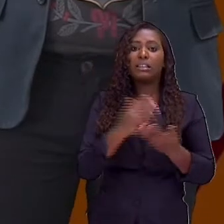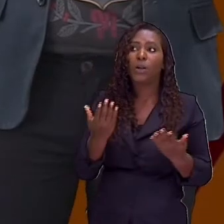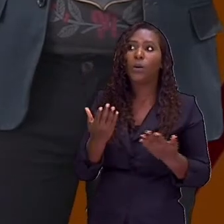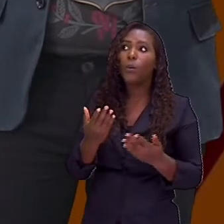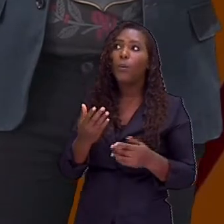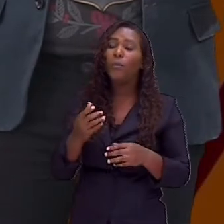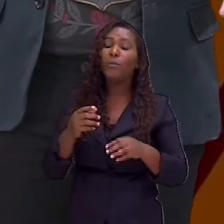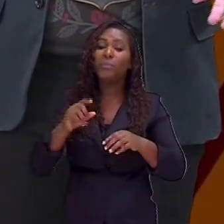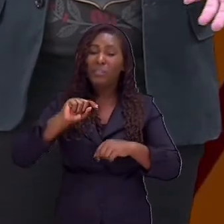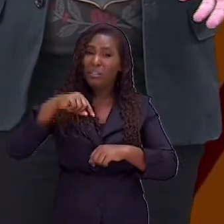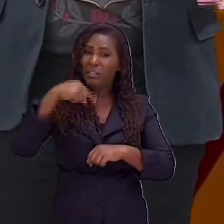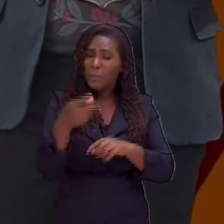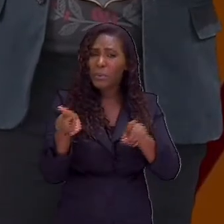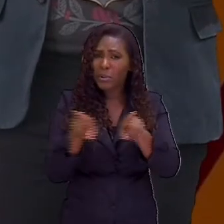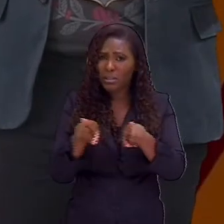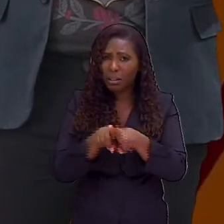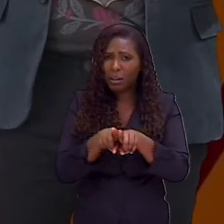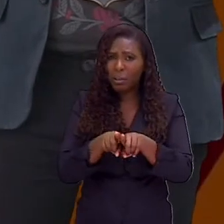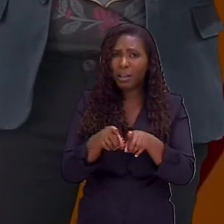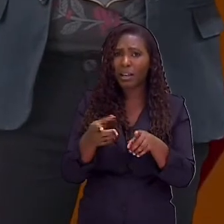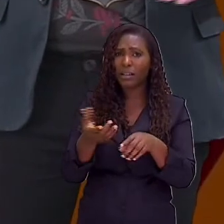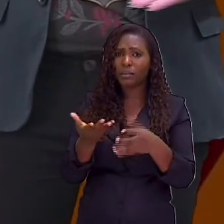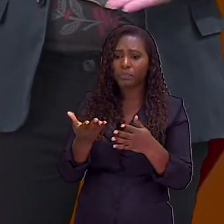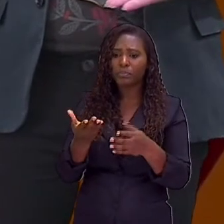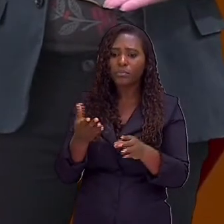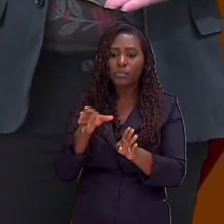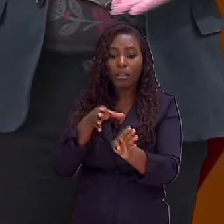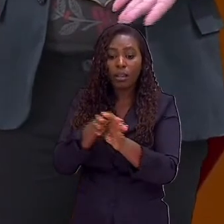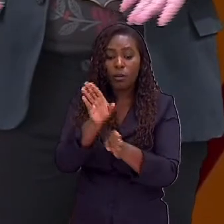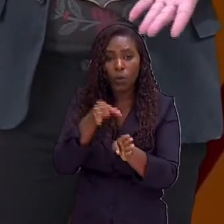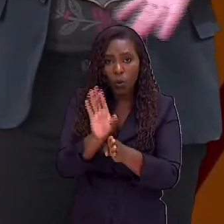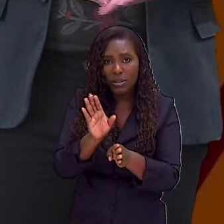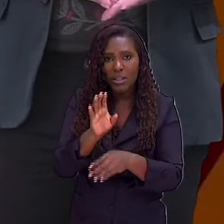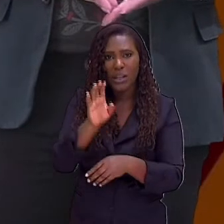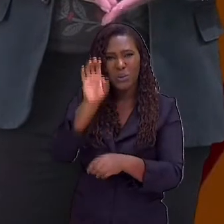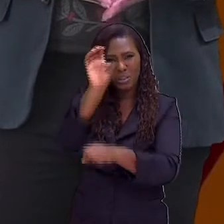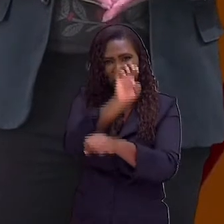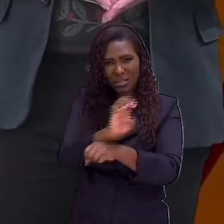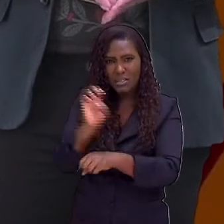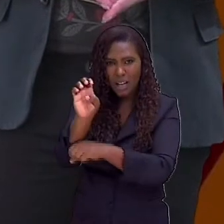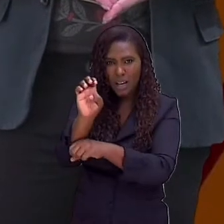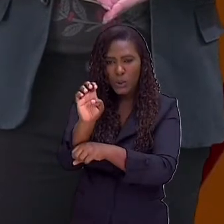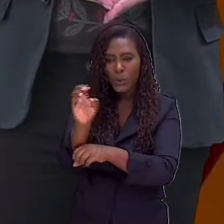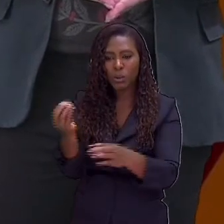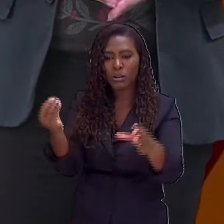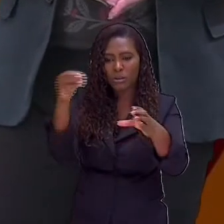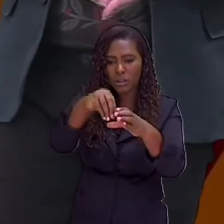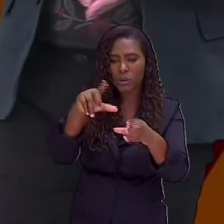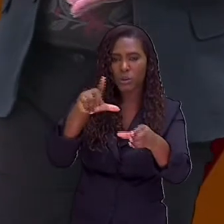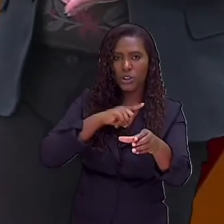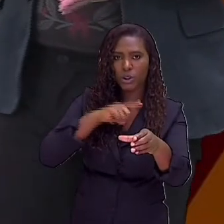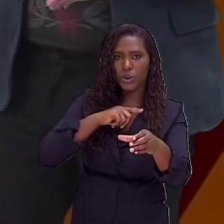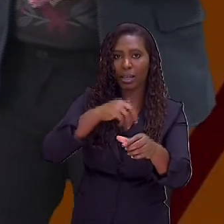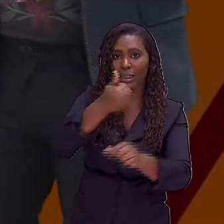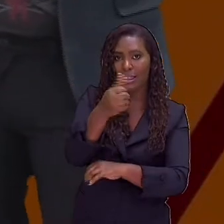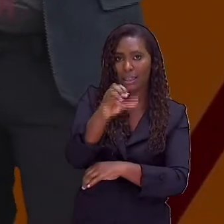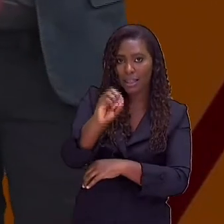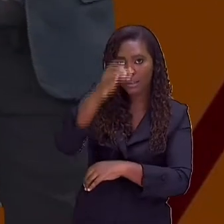Tivemos a criação do Conselho de Estado, composto por 10 conselheiros, escolhidos pelo imperador. A capital